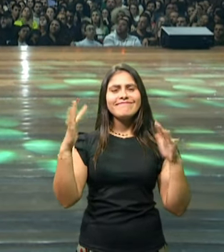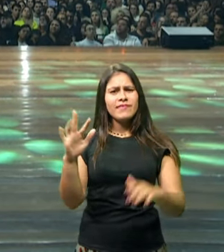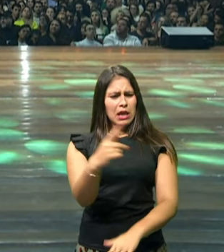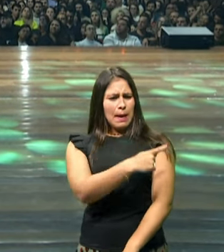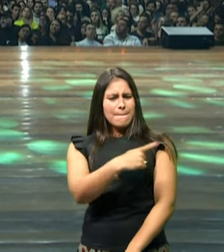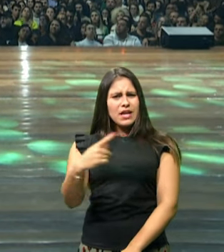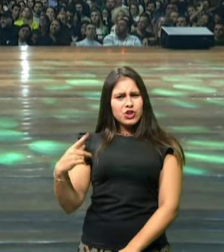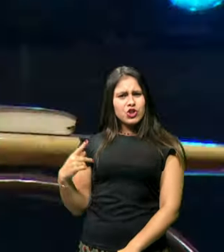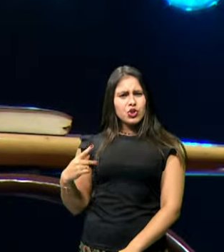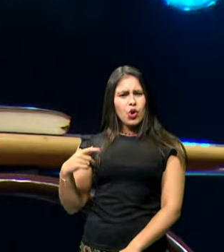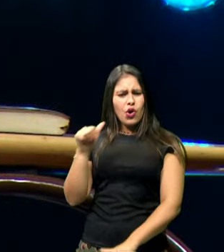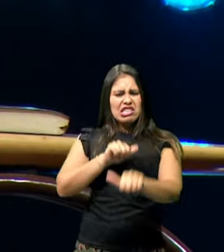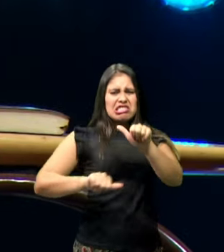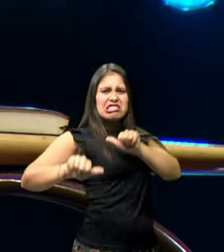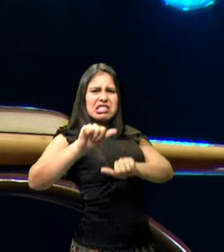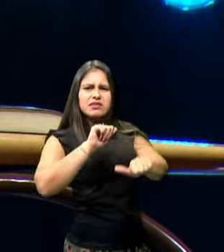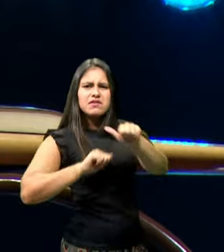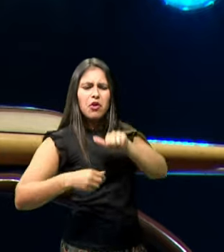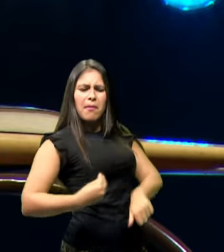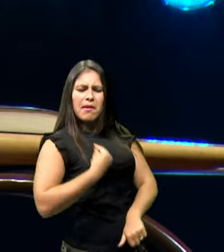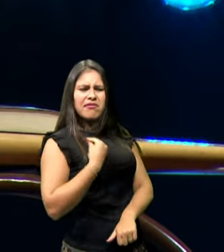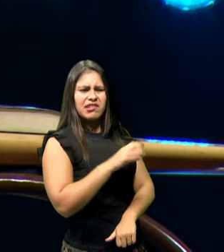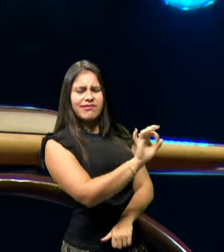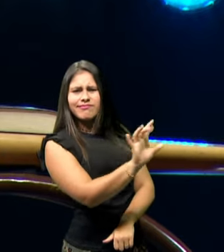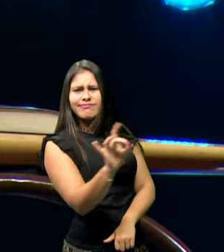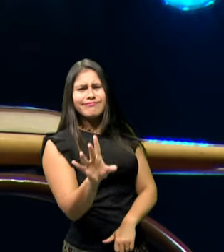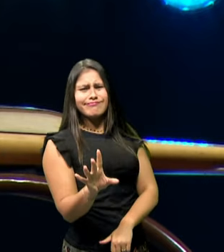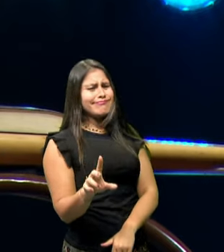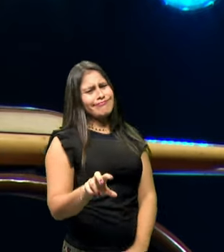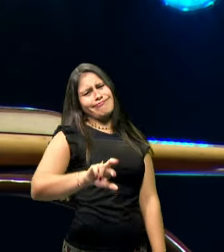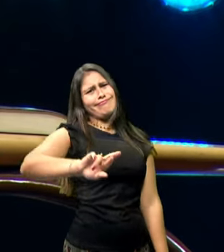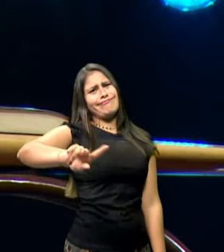Pastor não transforma a vida de ninguém.